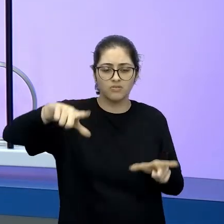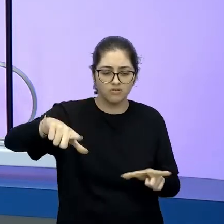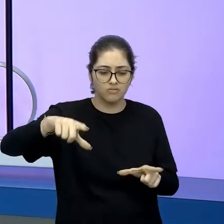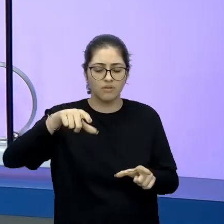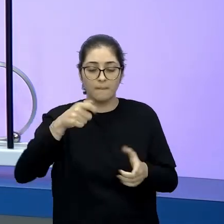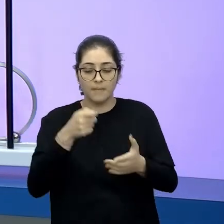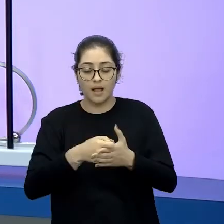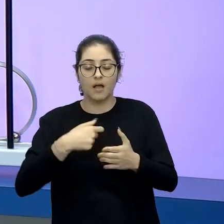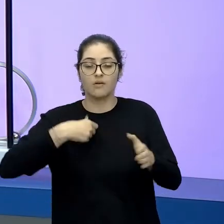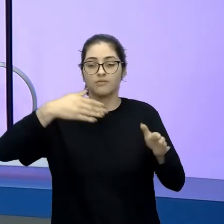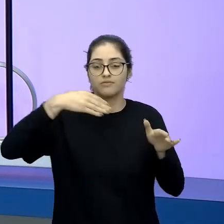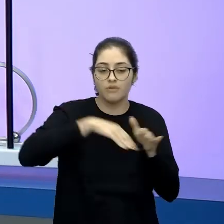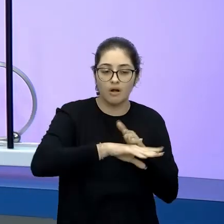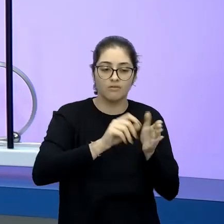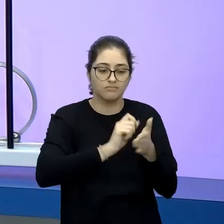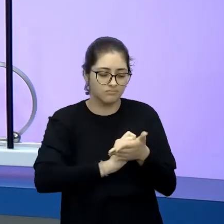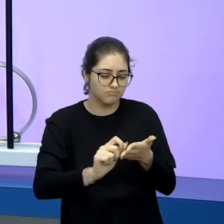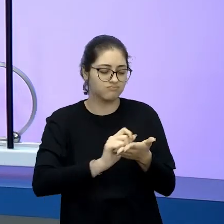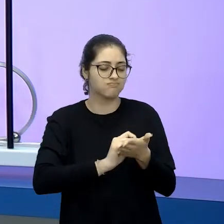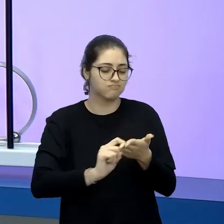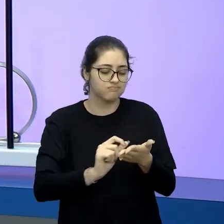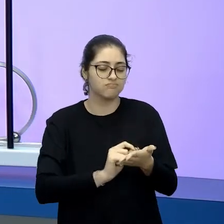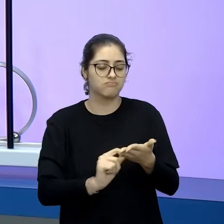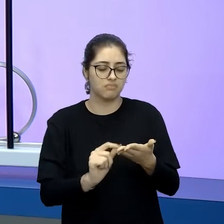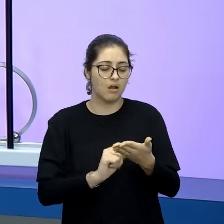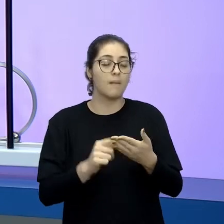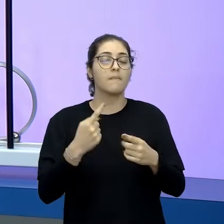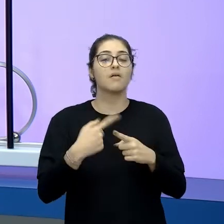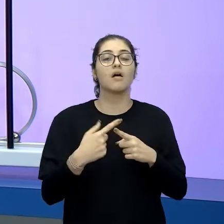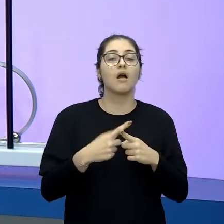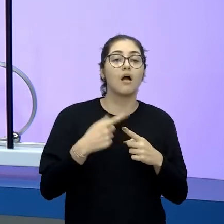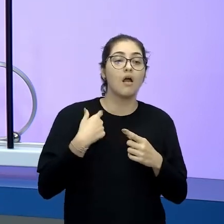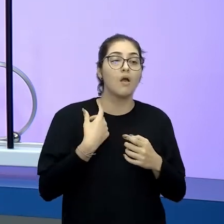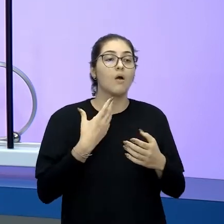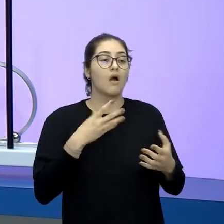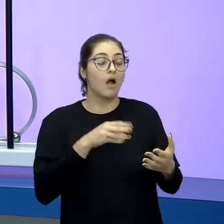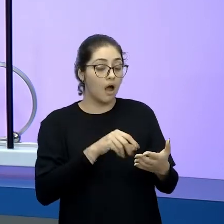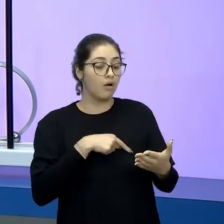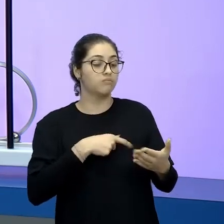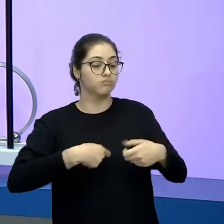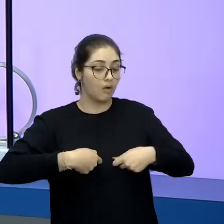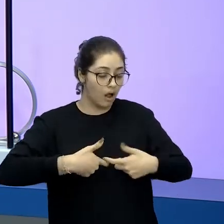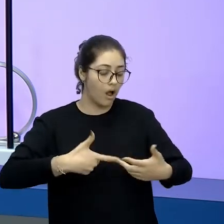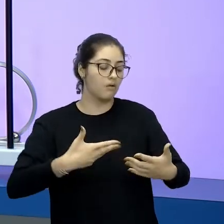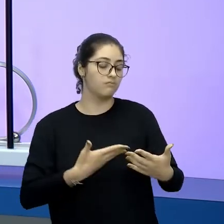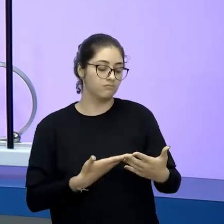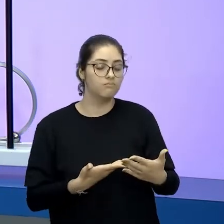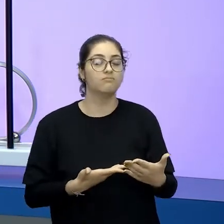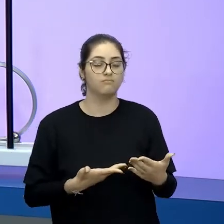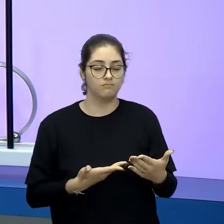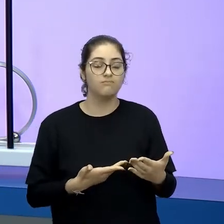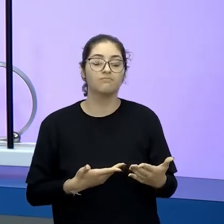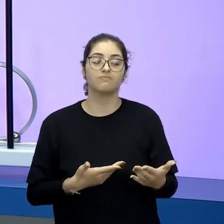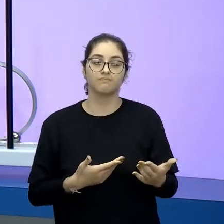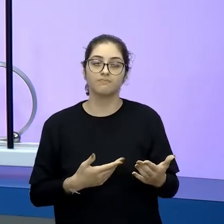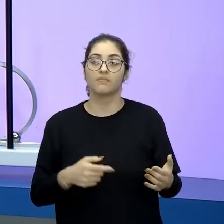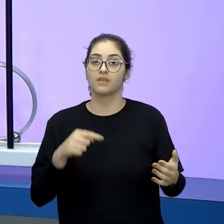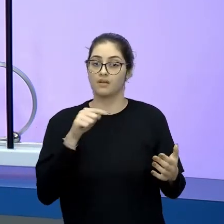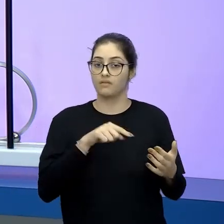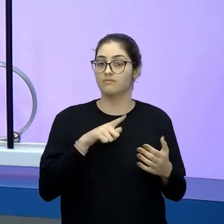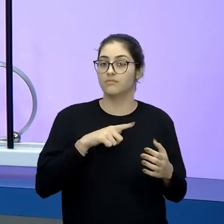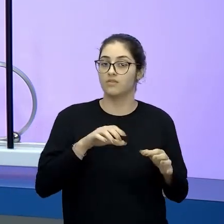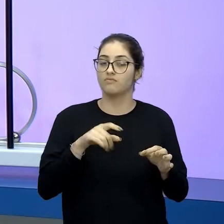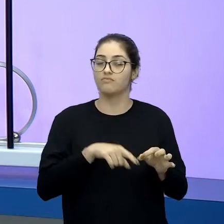coloco tudo, tento documentar o máximo possível. Para quê? Para que eu tenha noção dos meus gastos ali. Então, são algumas ferramentas,